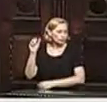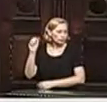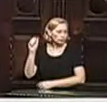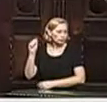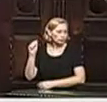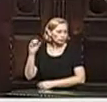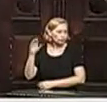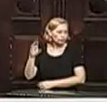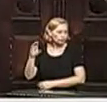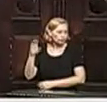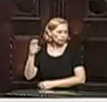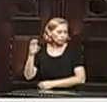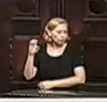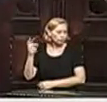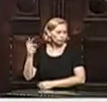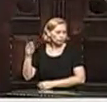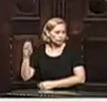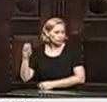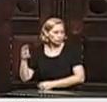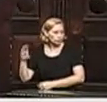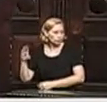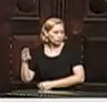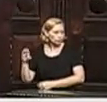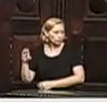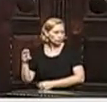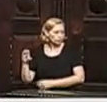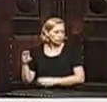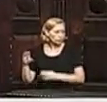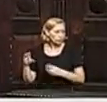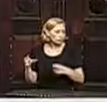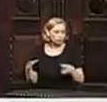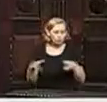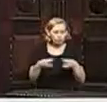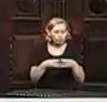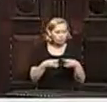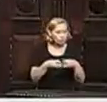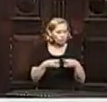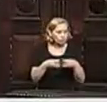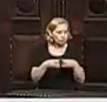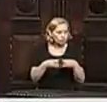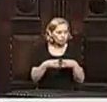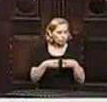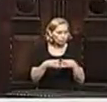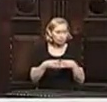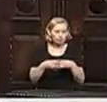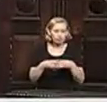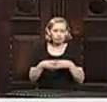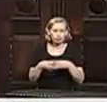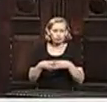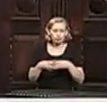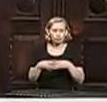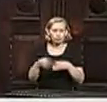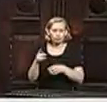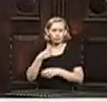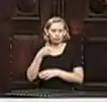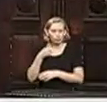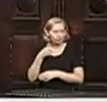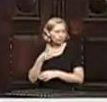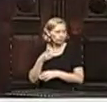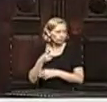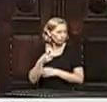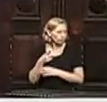da Assembleia Legislativa, com um conjunto de pautas, com um conjunto de reivindicações que eu quero